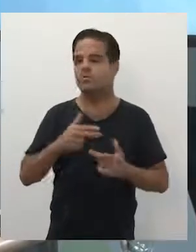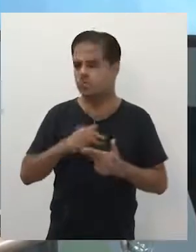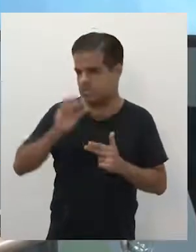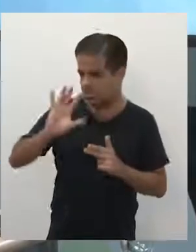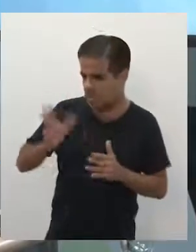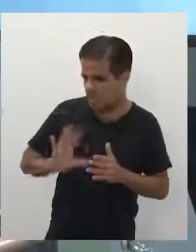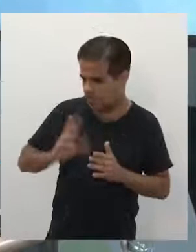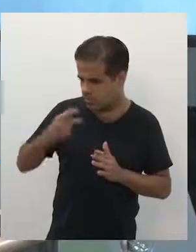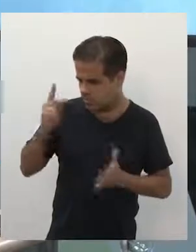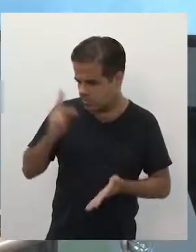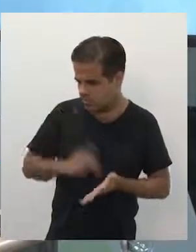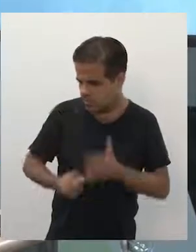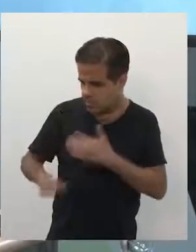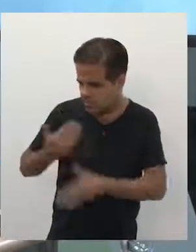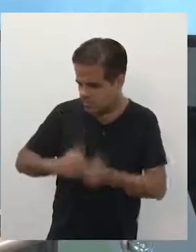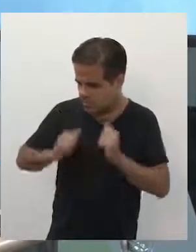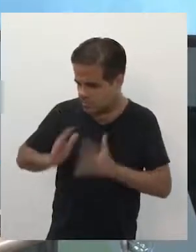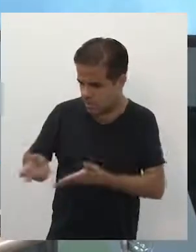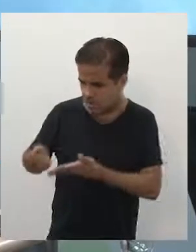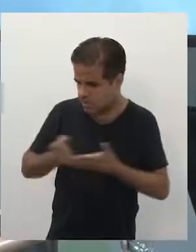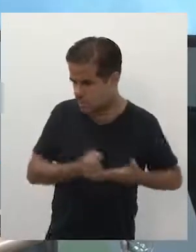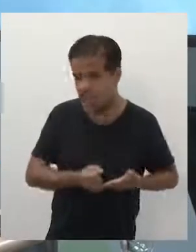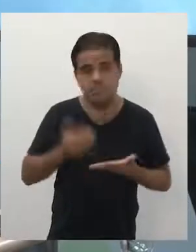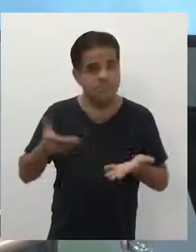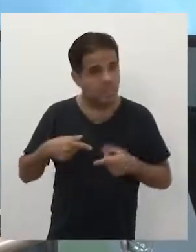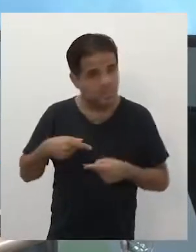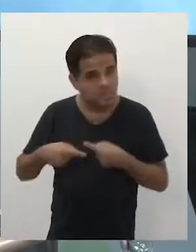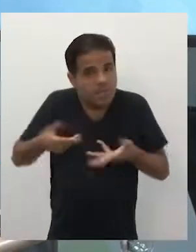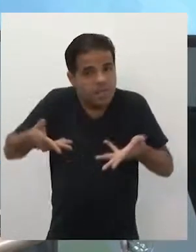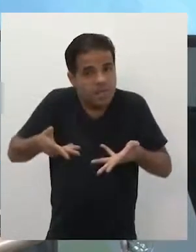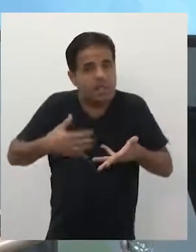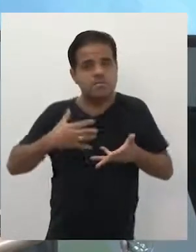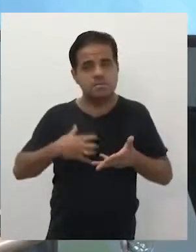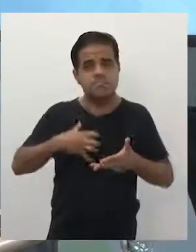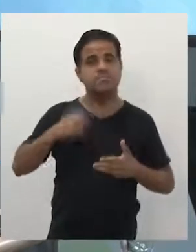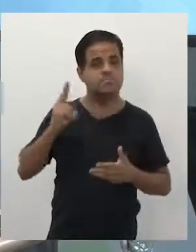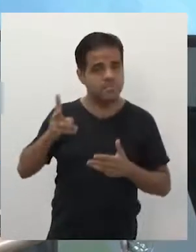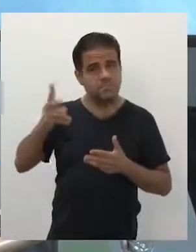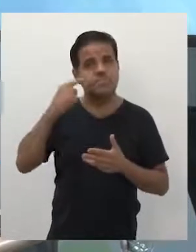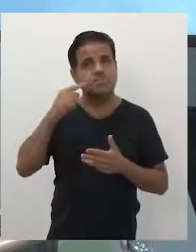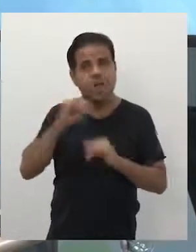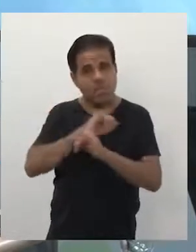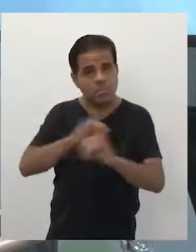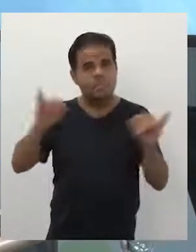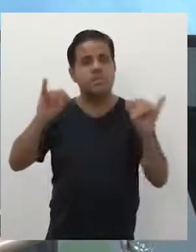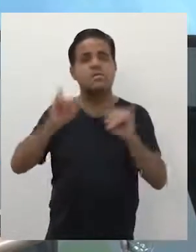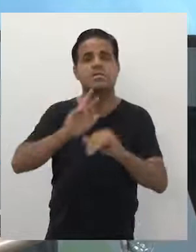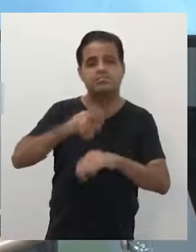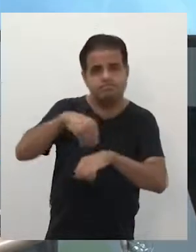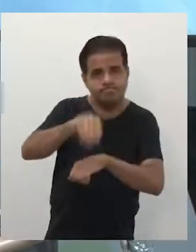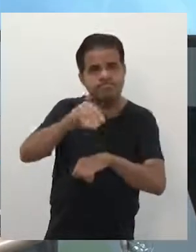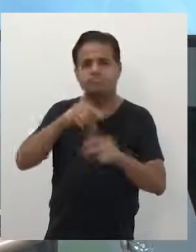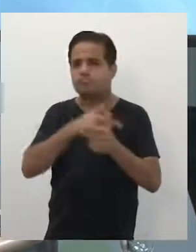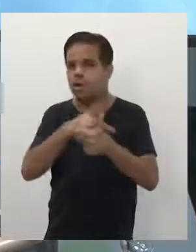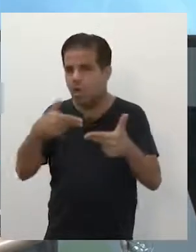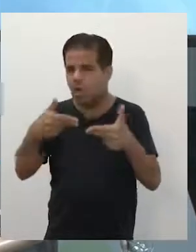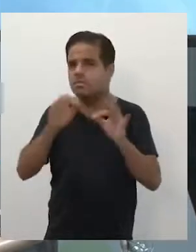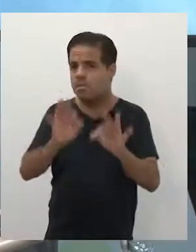já passaram, mas ao mesmo tempo ele traz para a atualidade. A gente sempre tem que trazer a notícia, a reportagem como